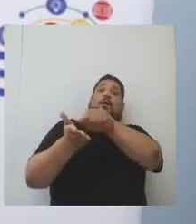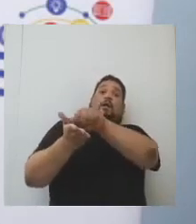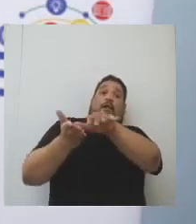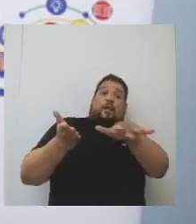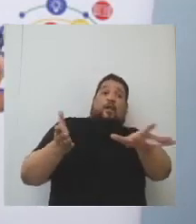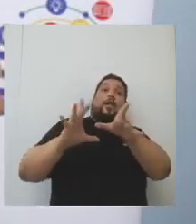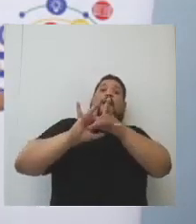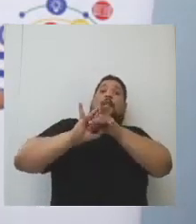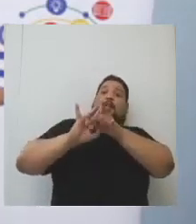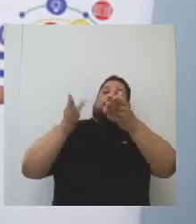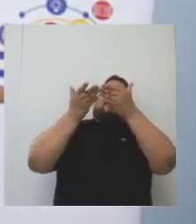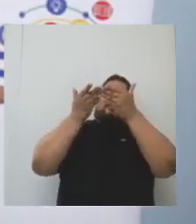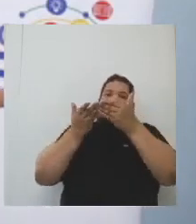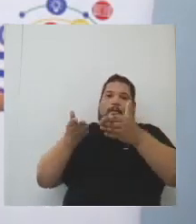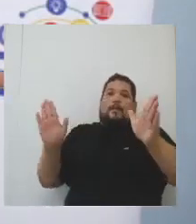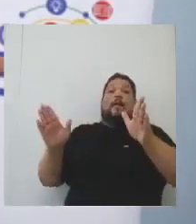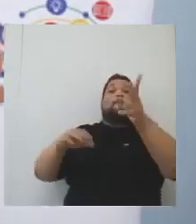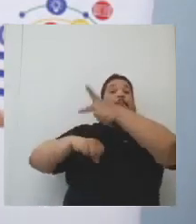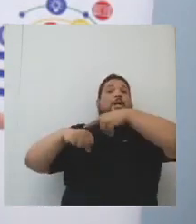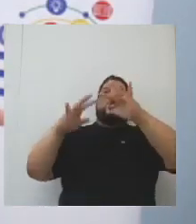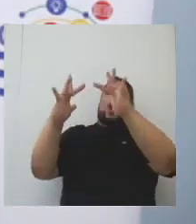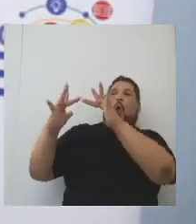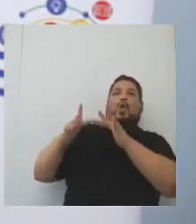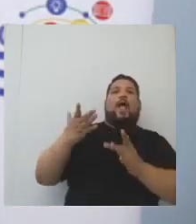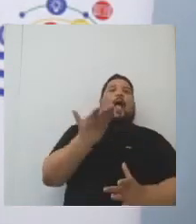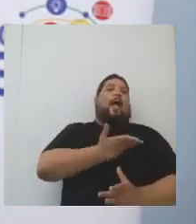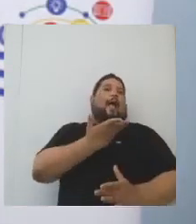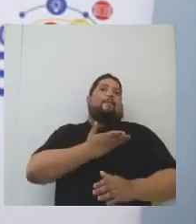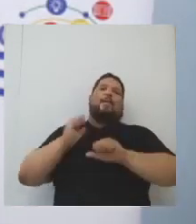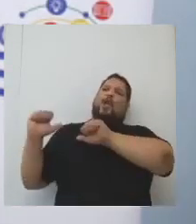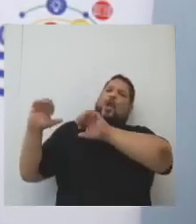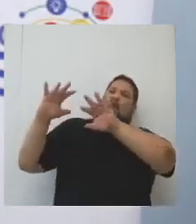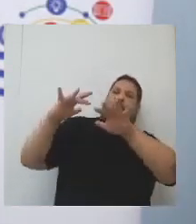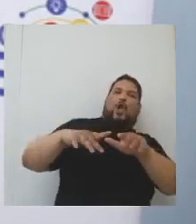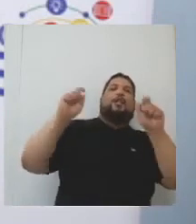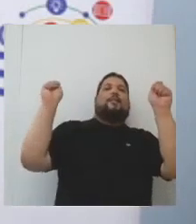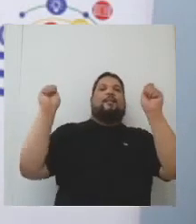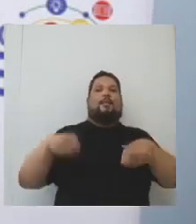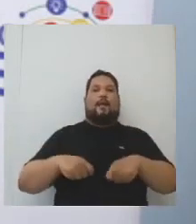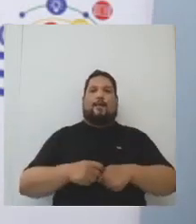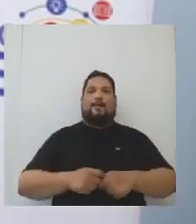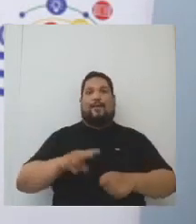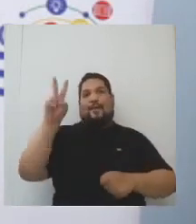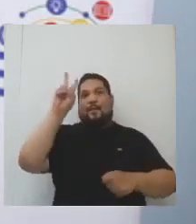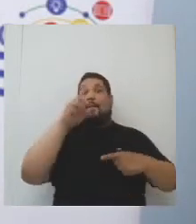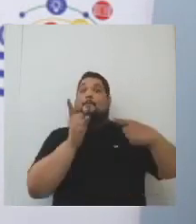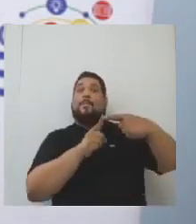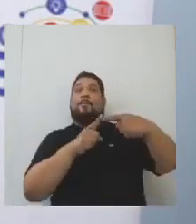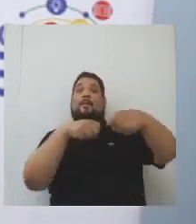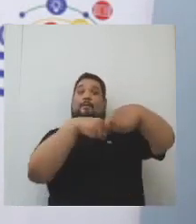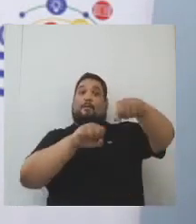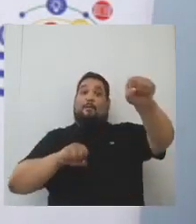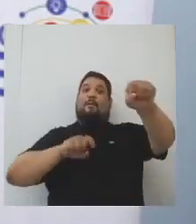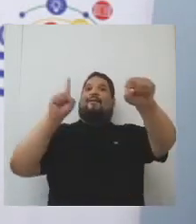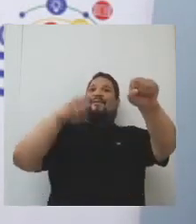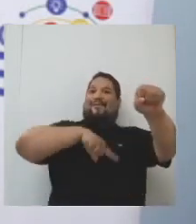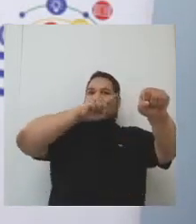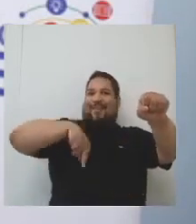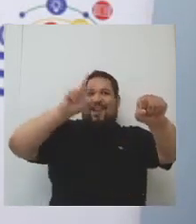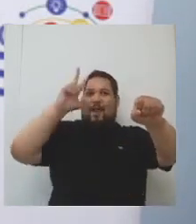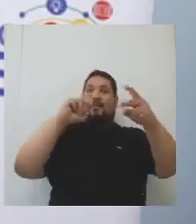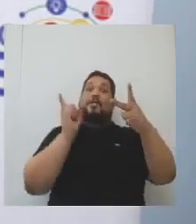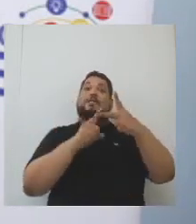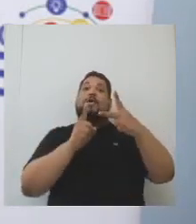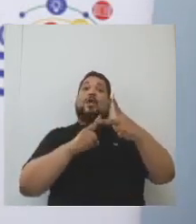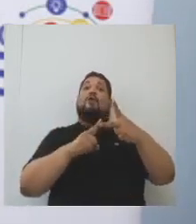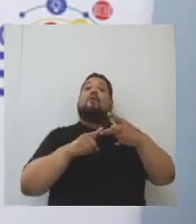nações amigas. Tá certo? As nações amigas. Então, não esqueça. Primeiro, fim do pacto.